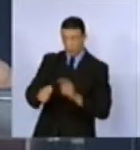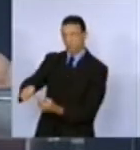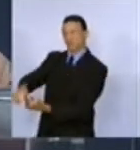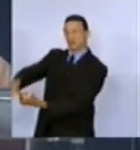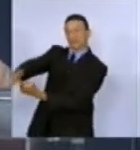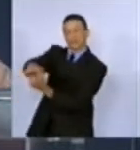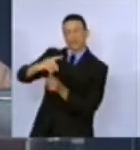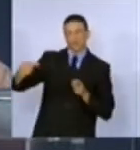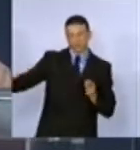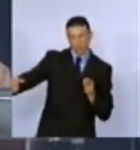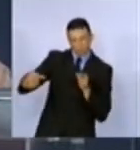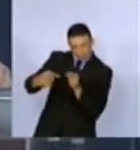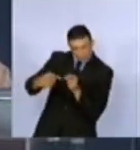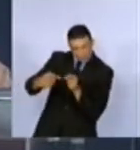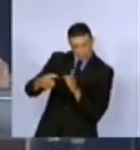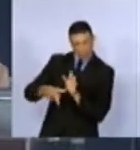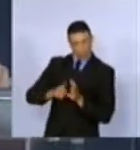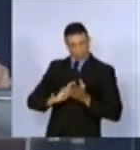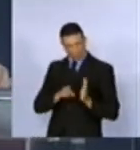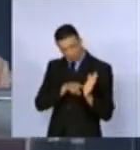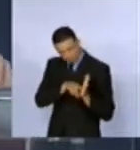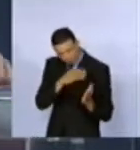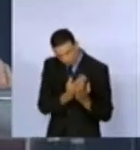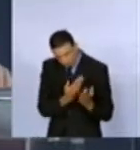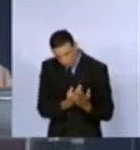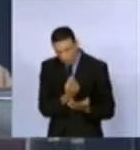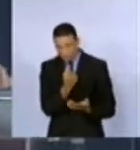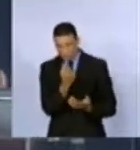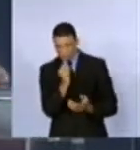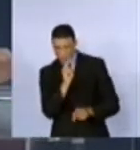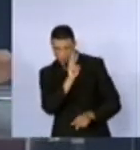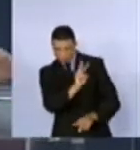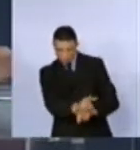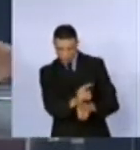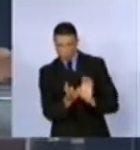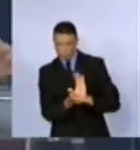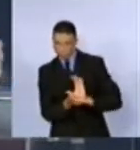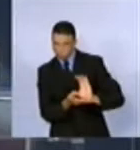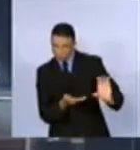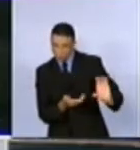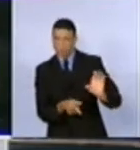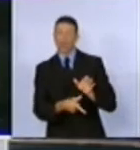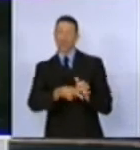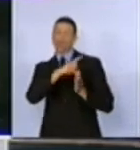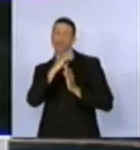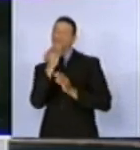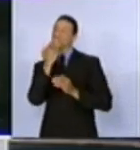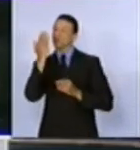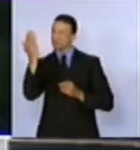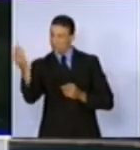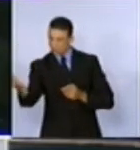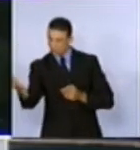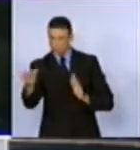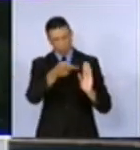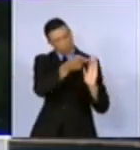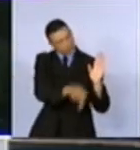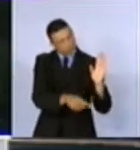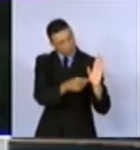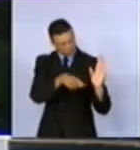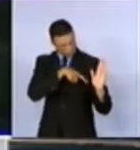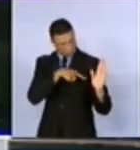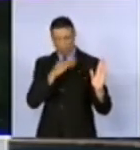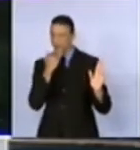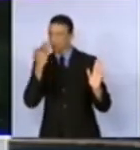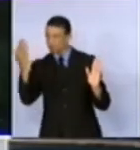que vão ser financiados ou seja nós analisamos toda a questão de licenciamento como fazemos com todos os setores